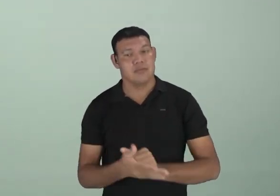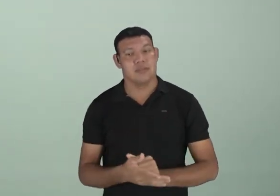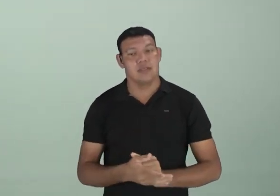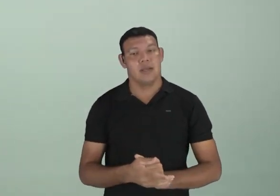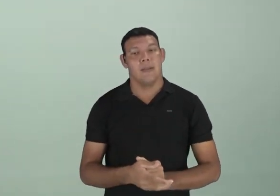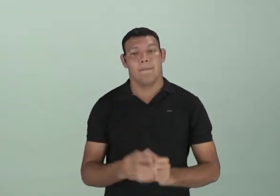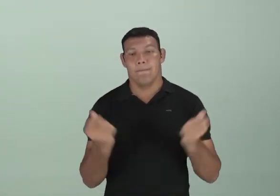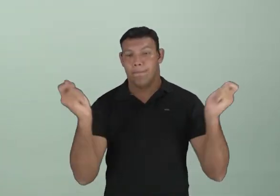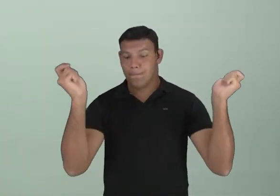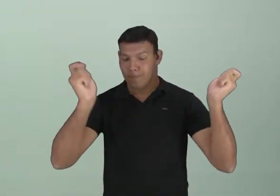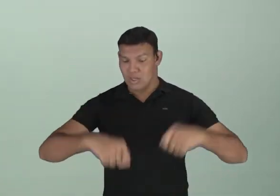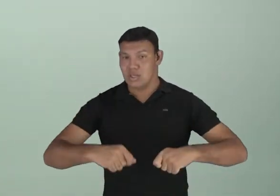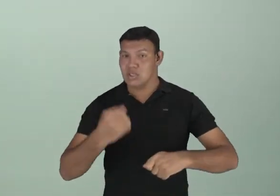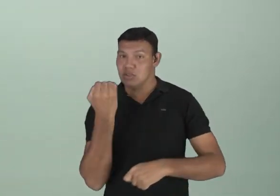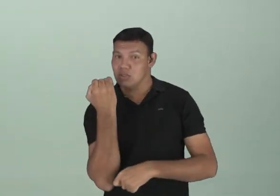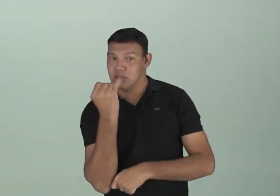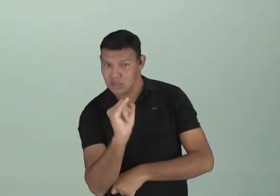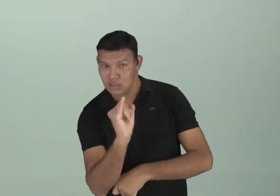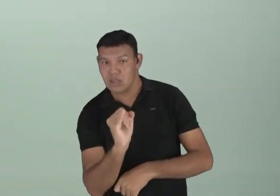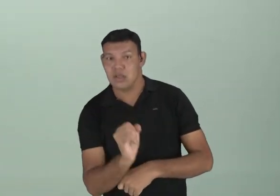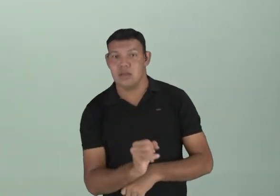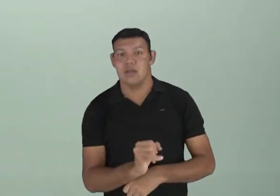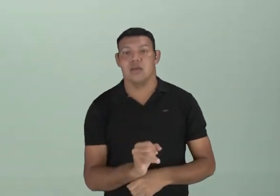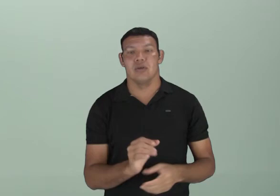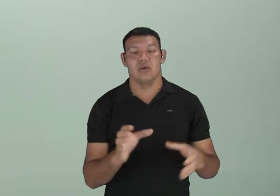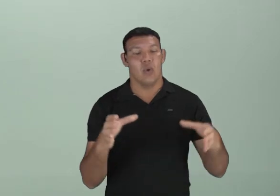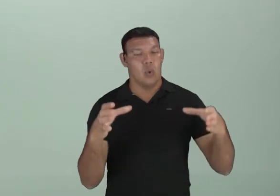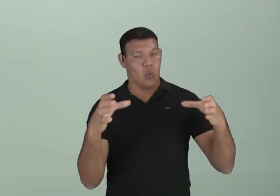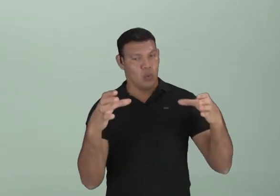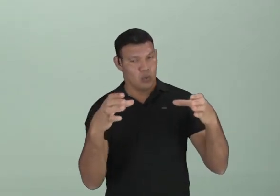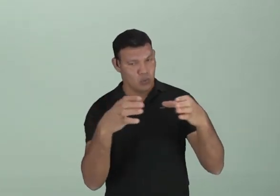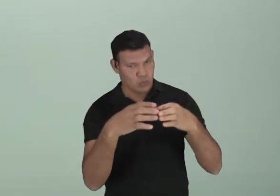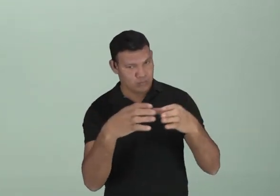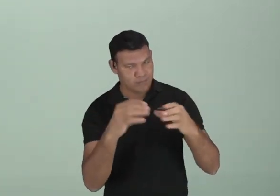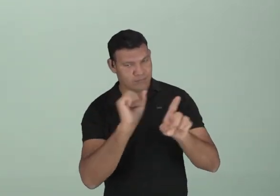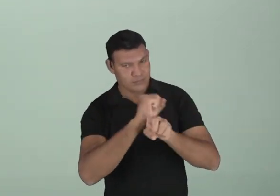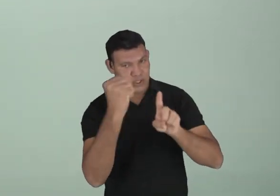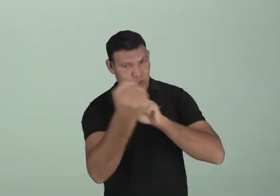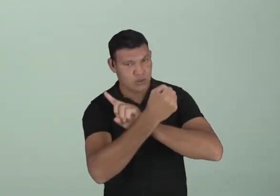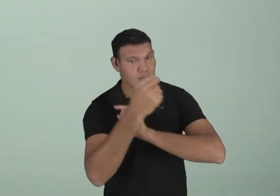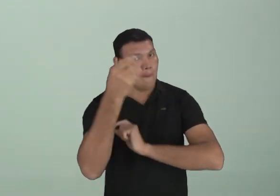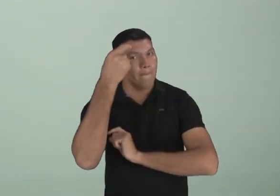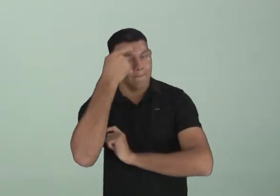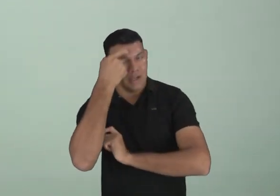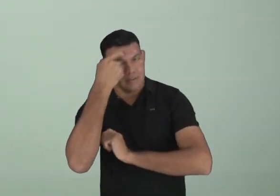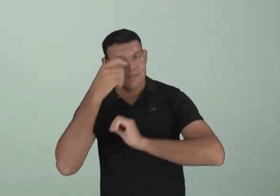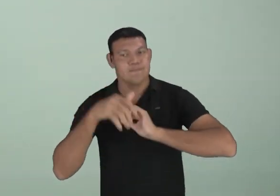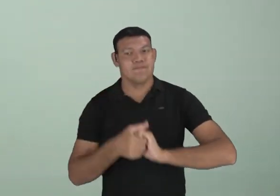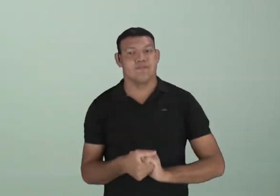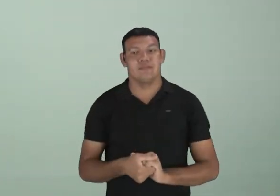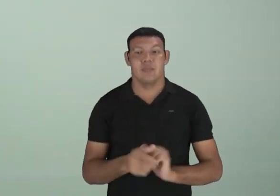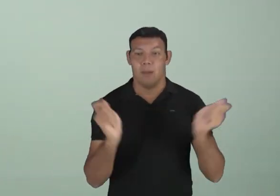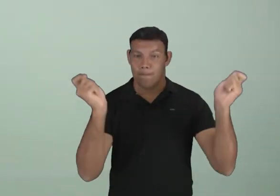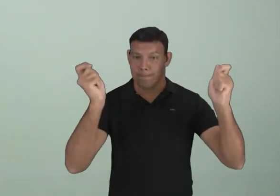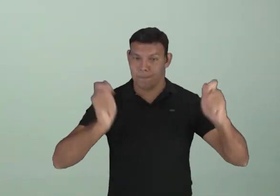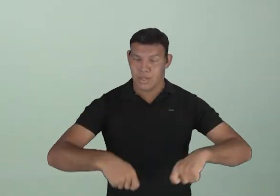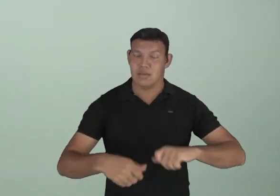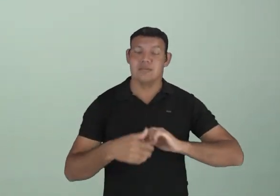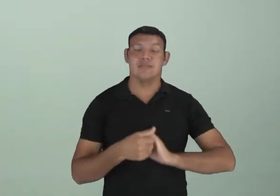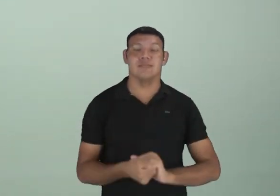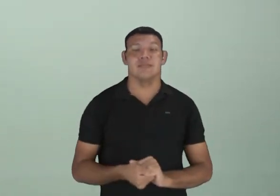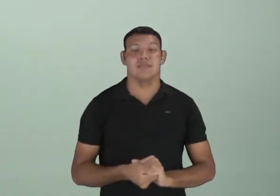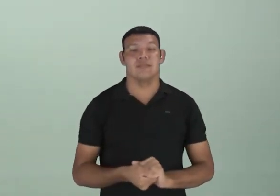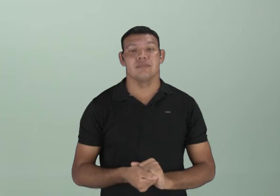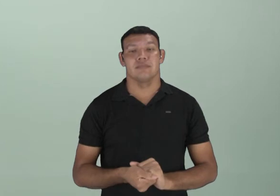somente são viáveis a partir do momento em que há o desenvolvimento da consciência de classe. Só é viável a partir